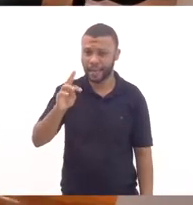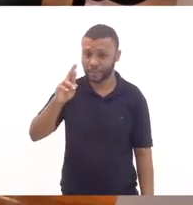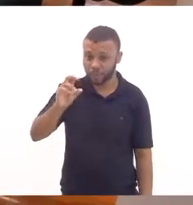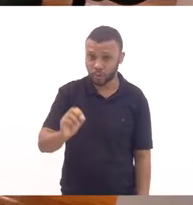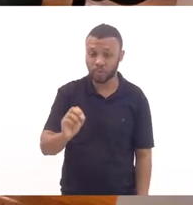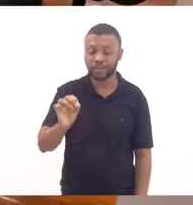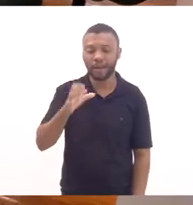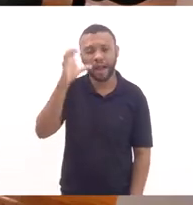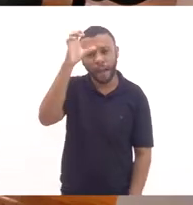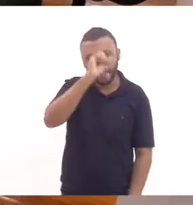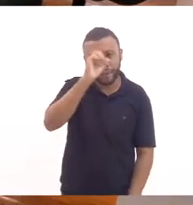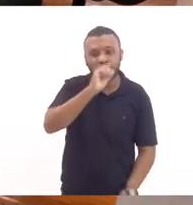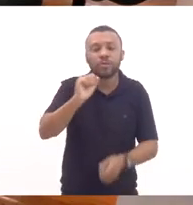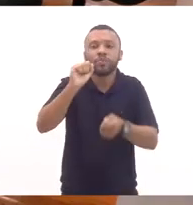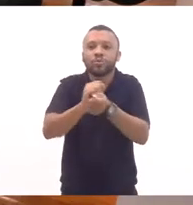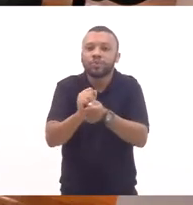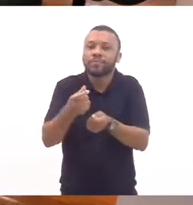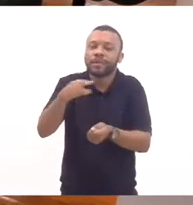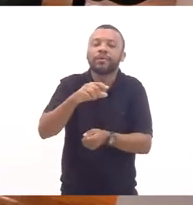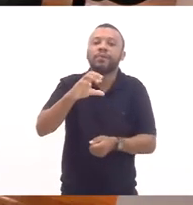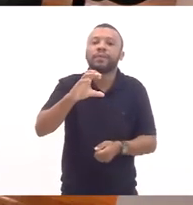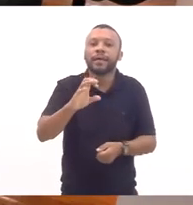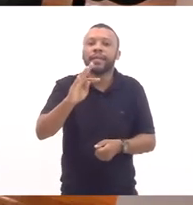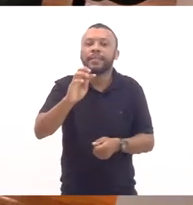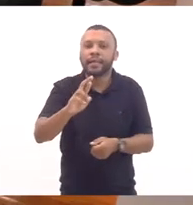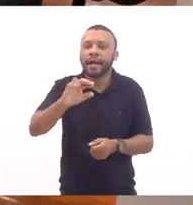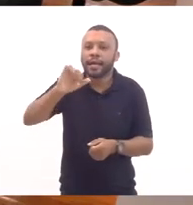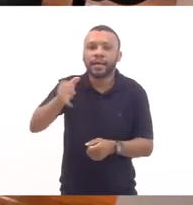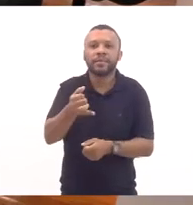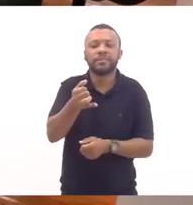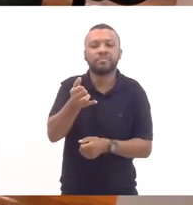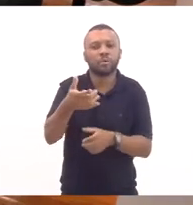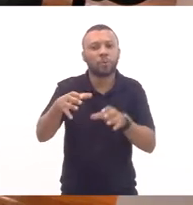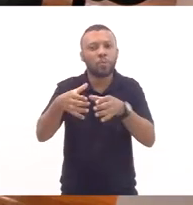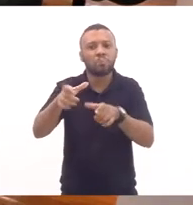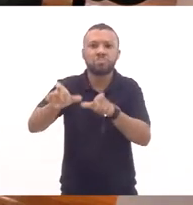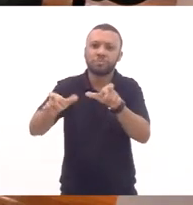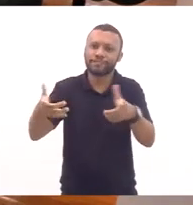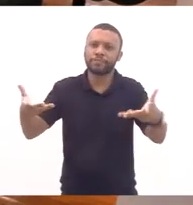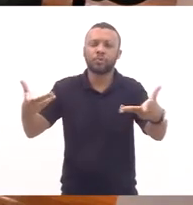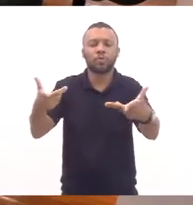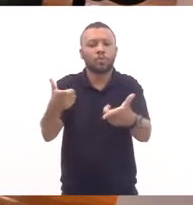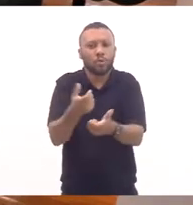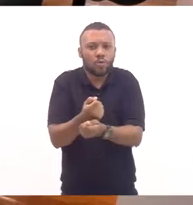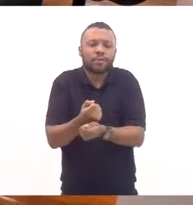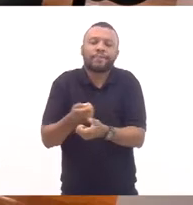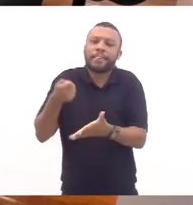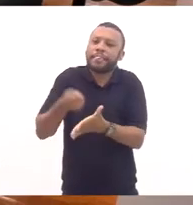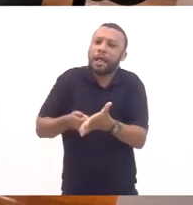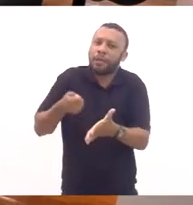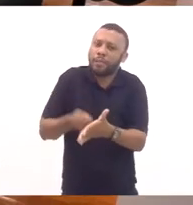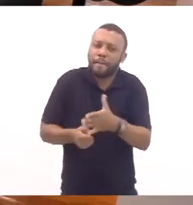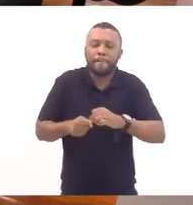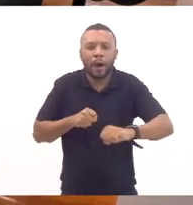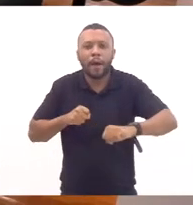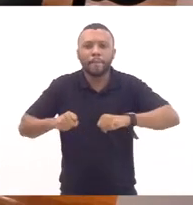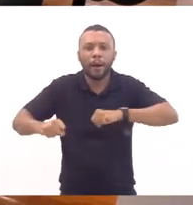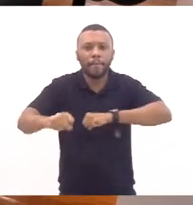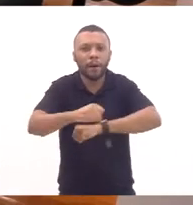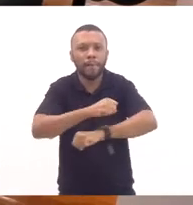aprendido muito com essa turma do CETERJ, gente muito sabida, que está na luta. E quando eu estava trabalhando, eles